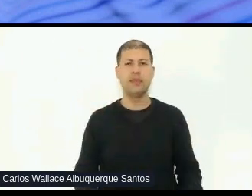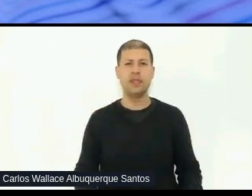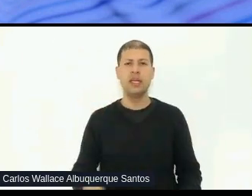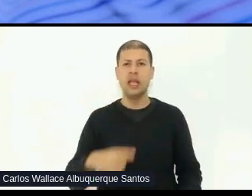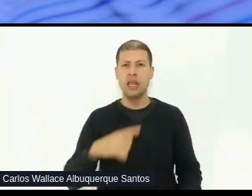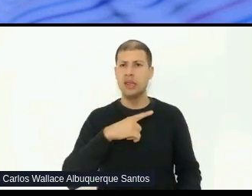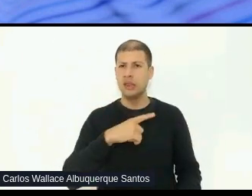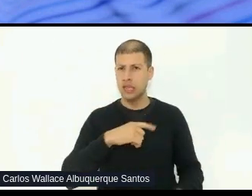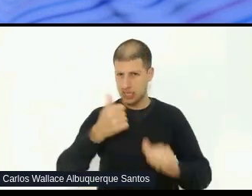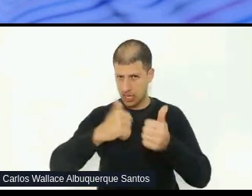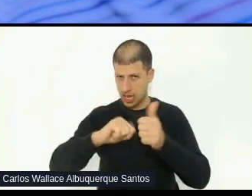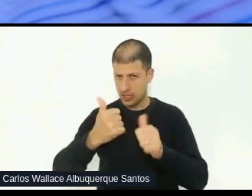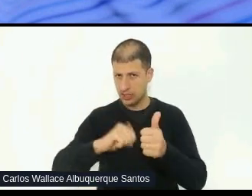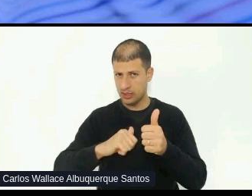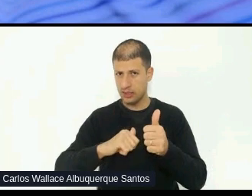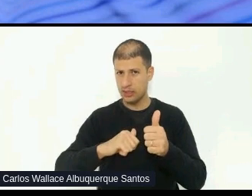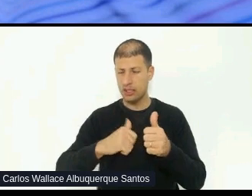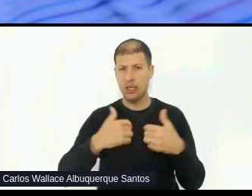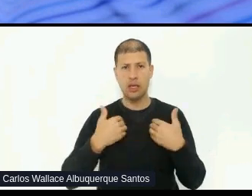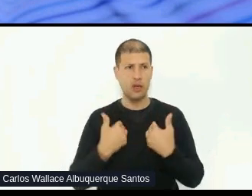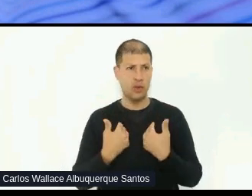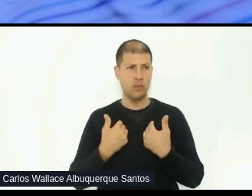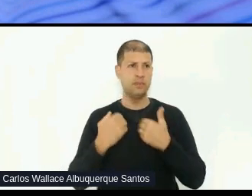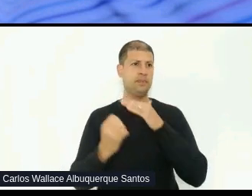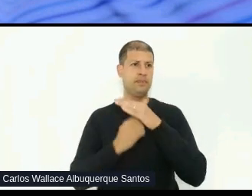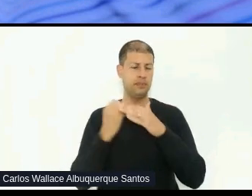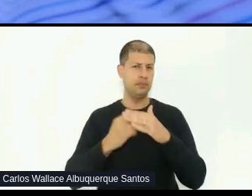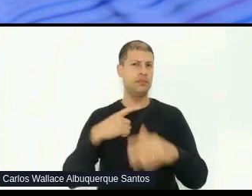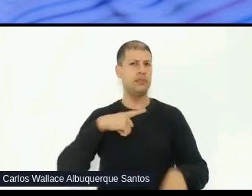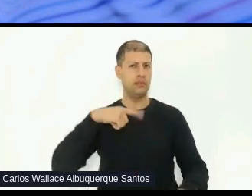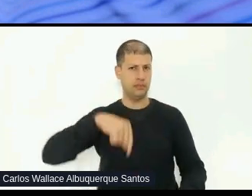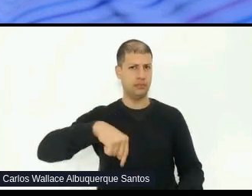análise? Tá? Eu, por exemplo, como empresa aqui, a gente tem aqui